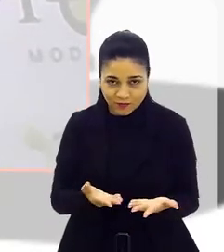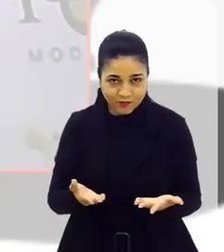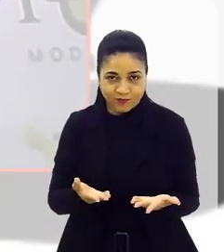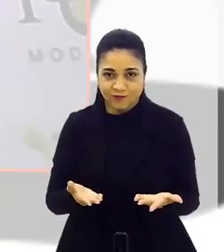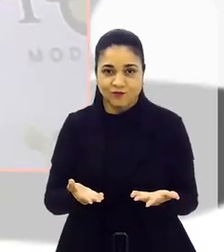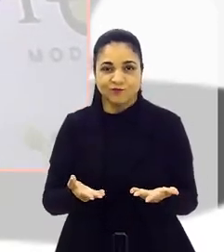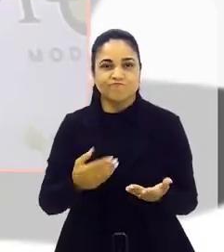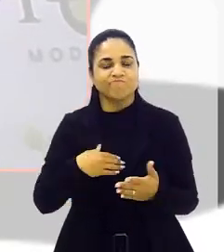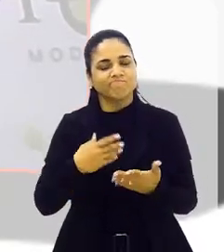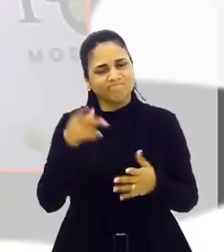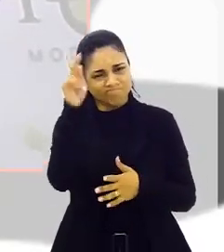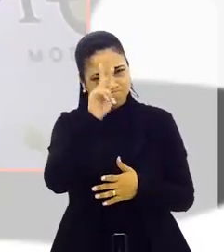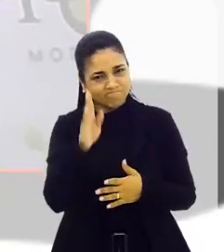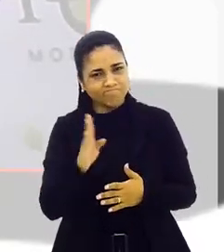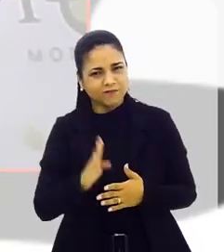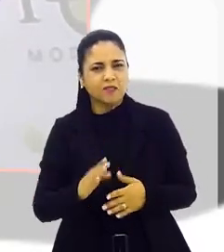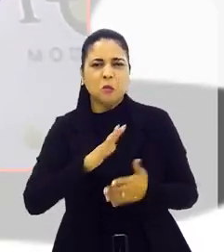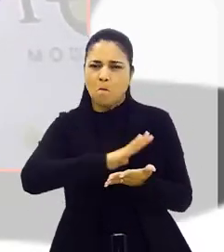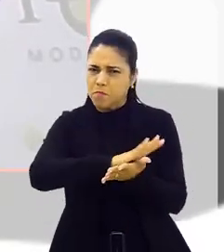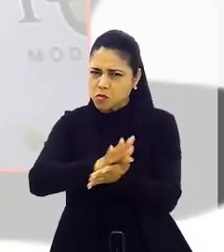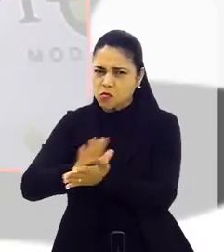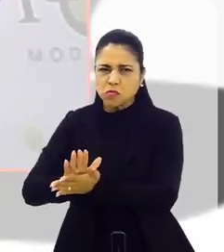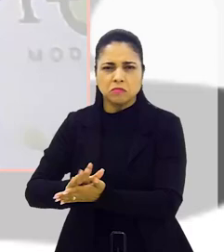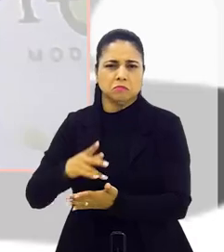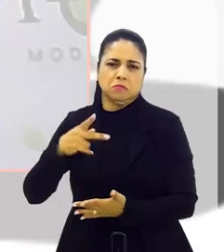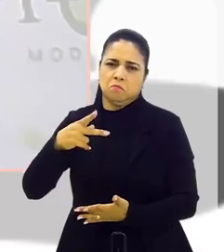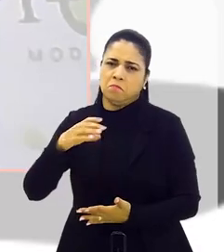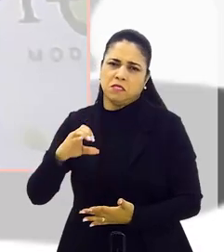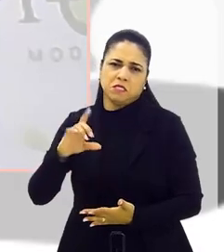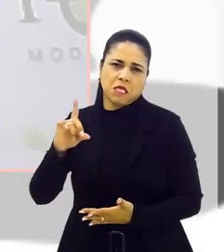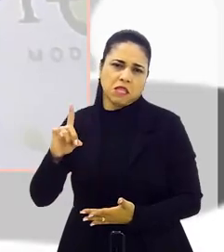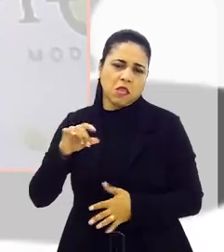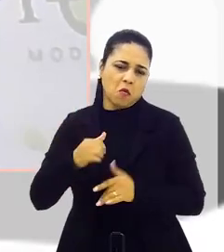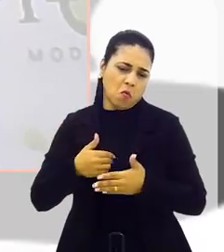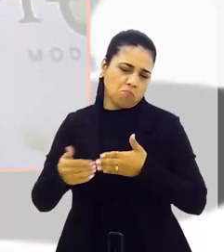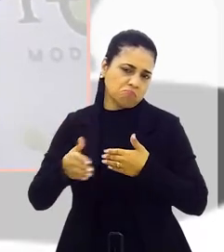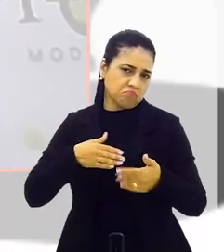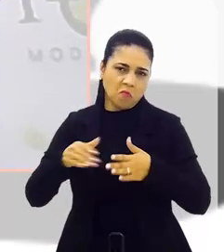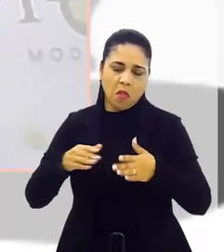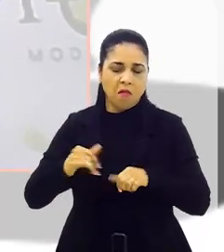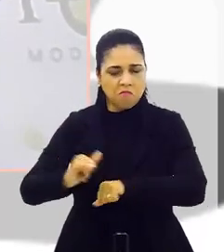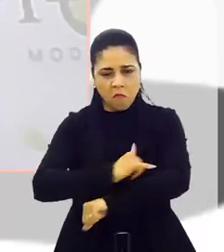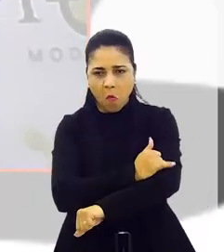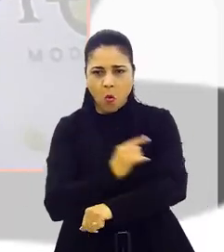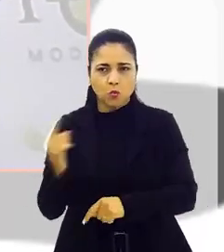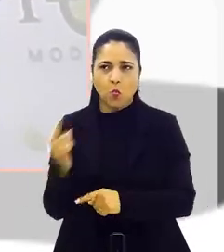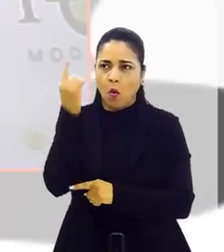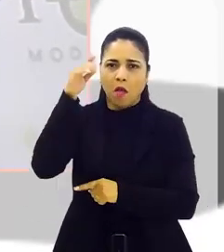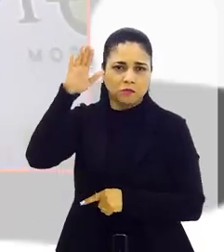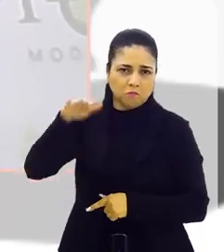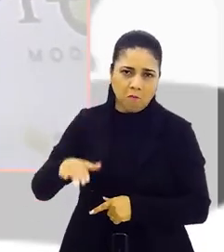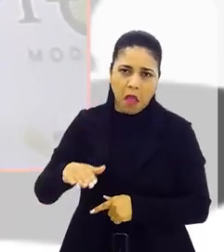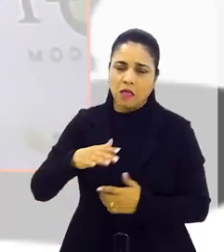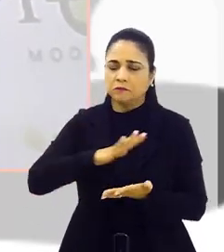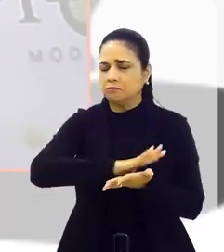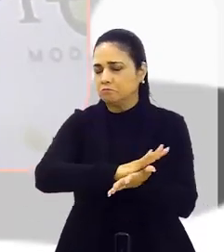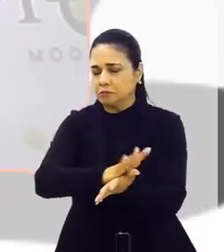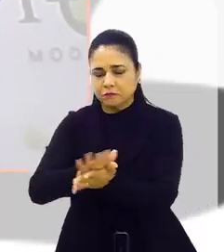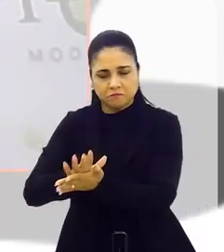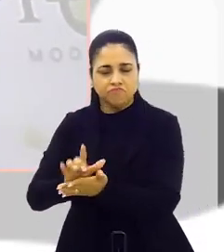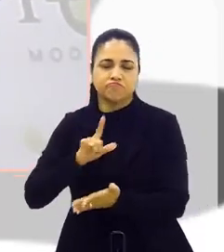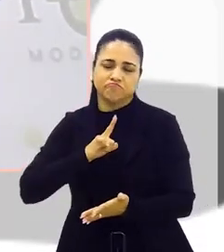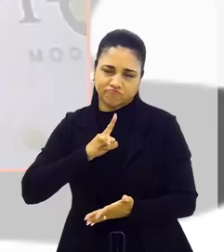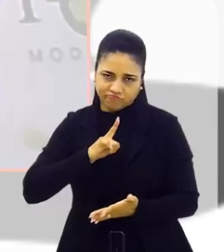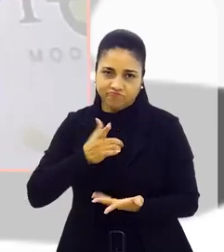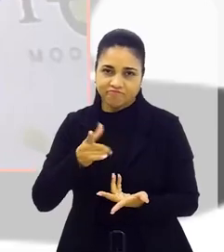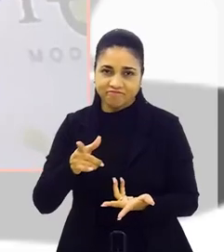não acredita, né? A gente vive num país preconceituoso, independente de ser PCD ou não. É negro, alto, baixo, gordo, magro, o preconceito